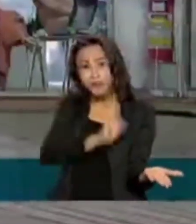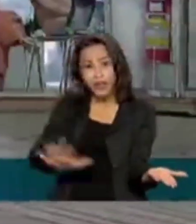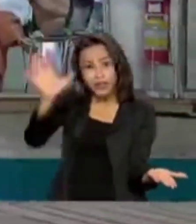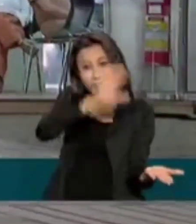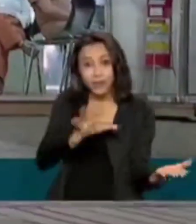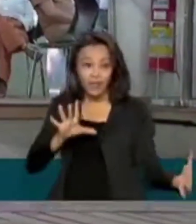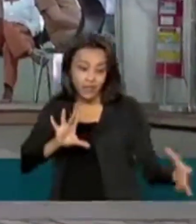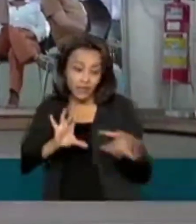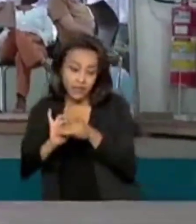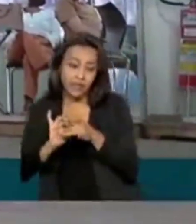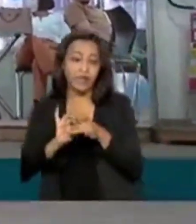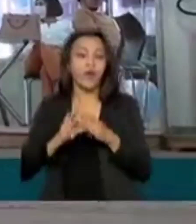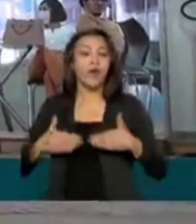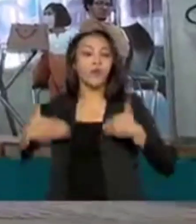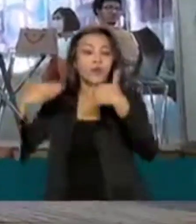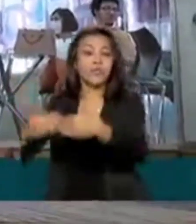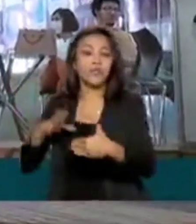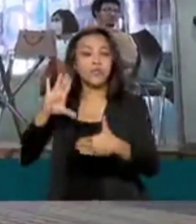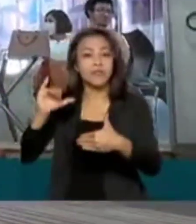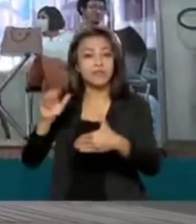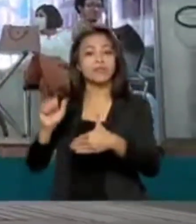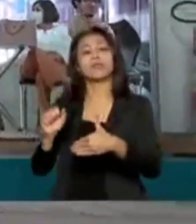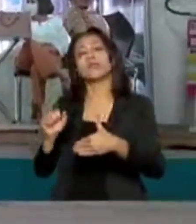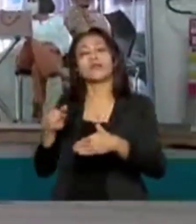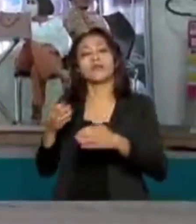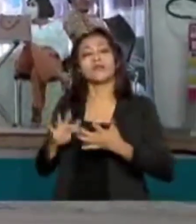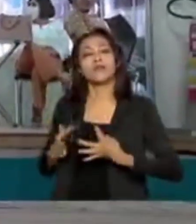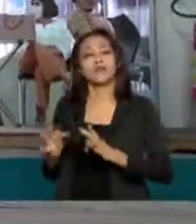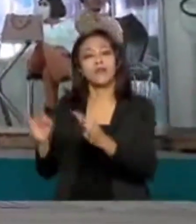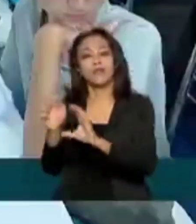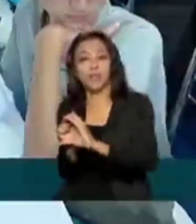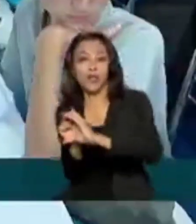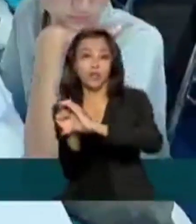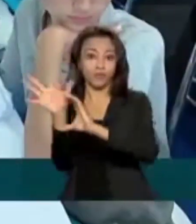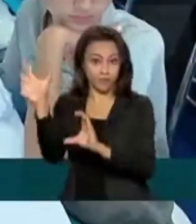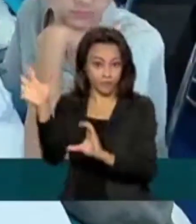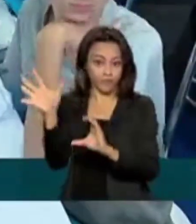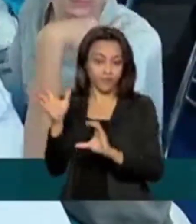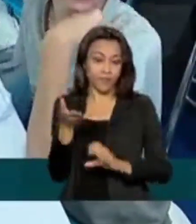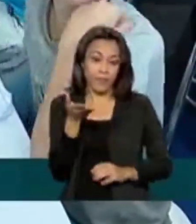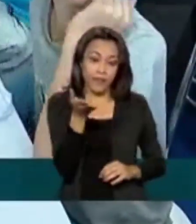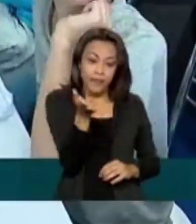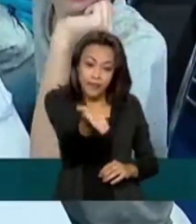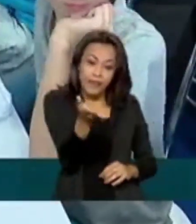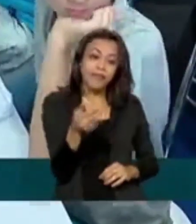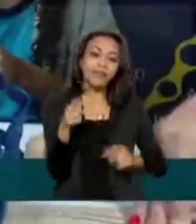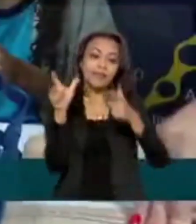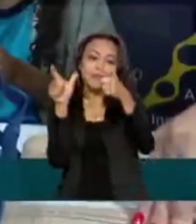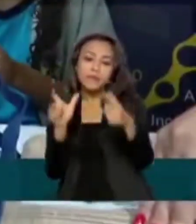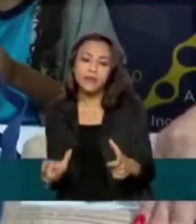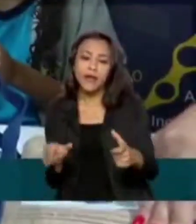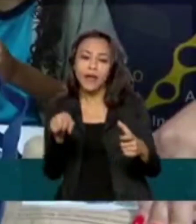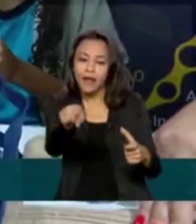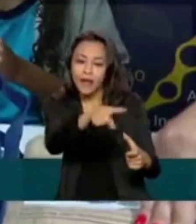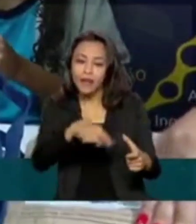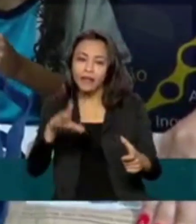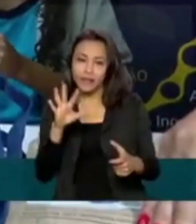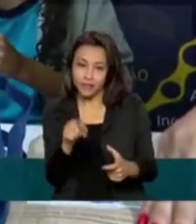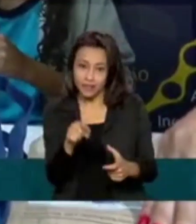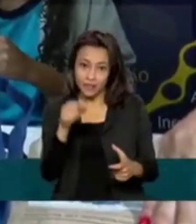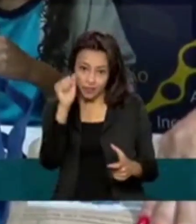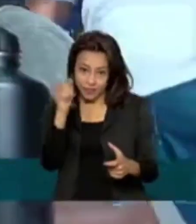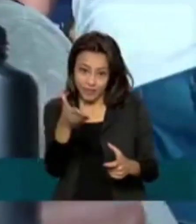Ministério da Ciência, Tecnologia e Inovações, participam do evento. No estande da Agência Espacial Brasileira, as